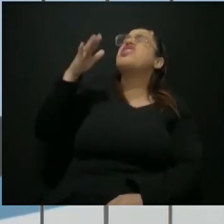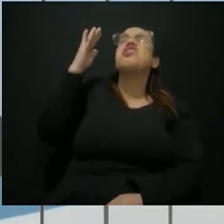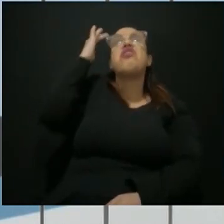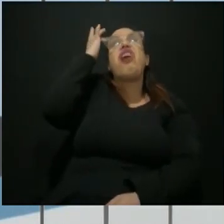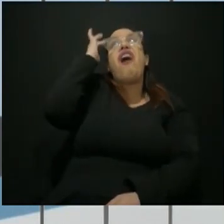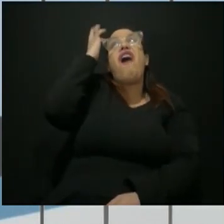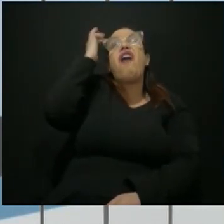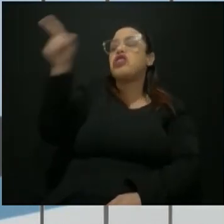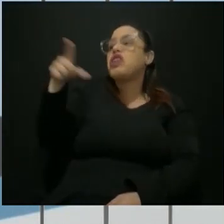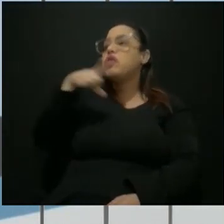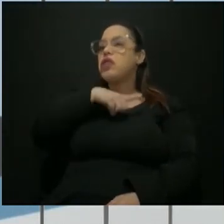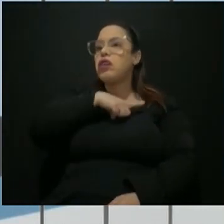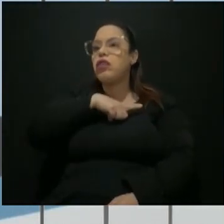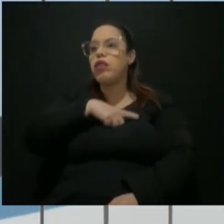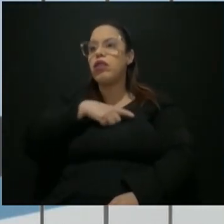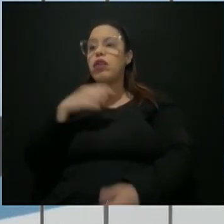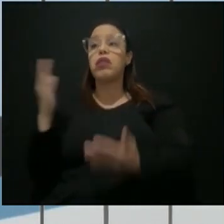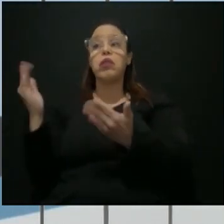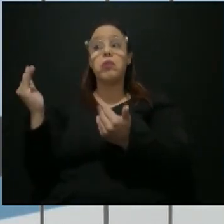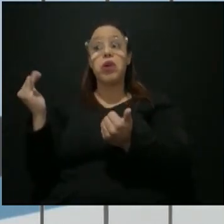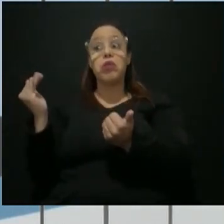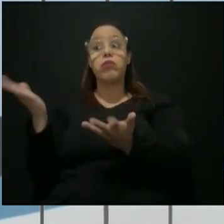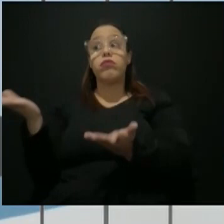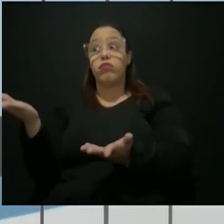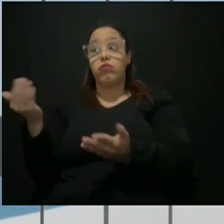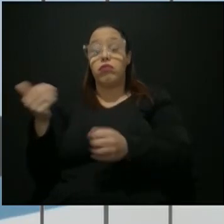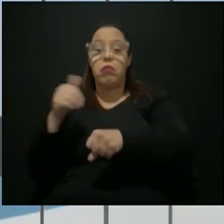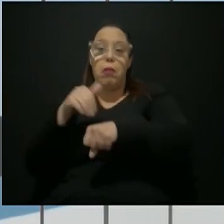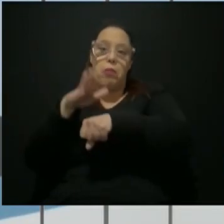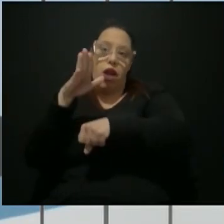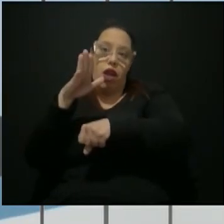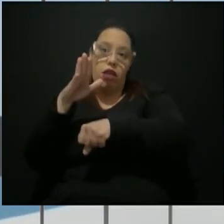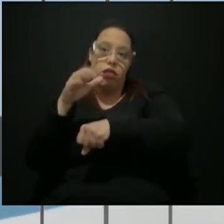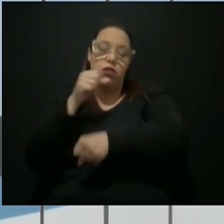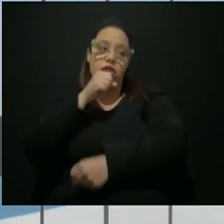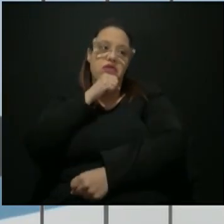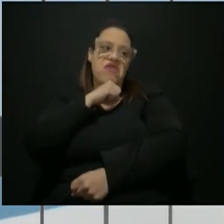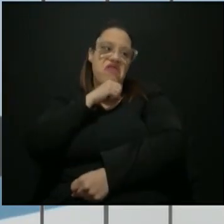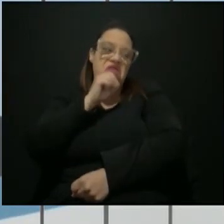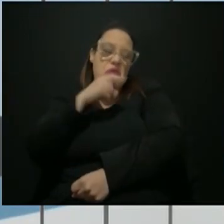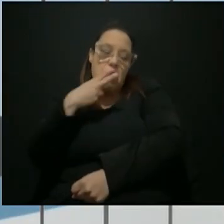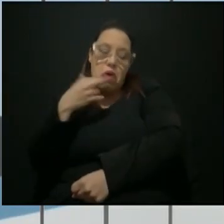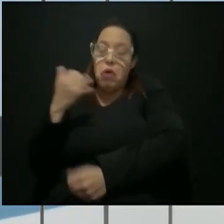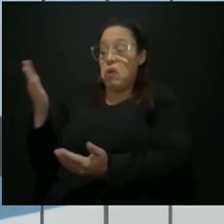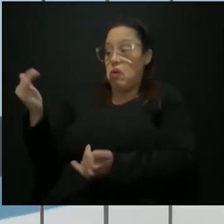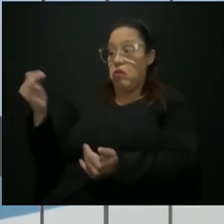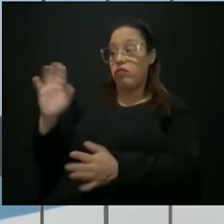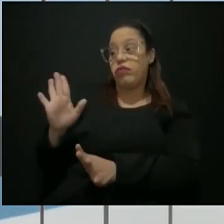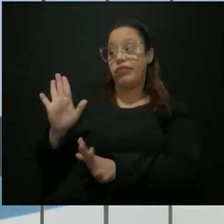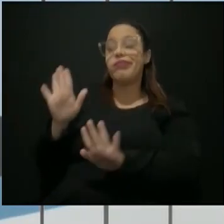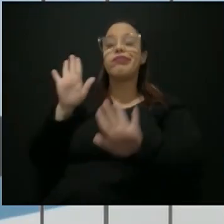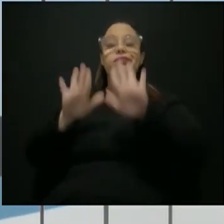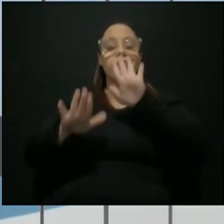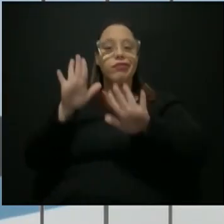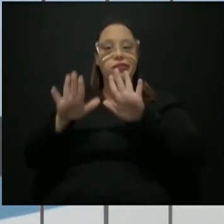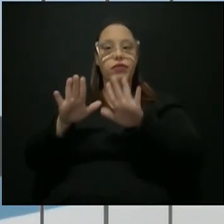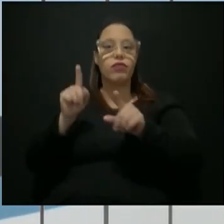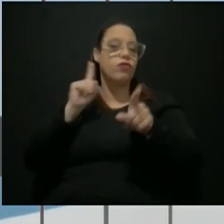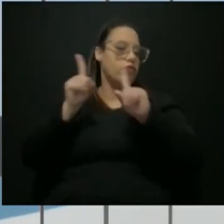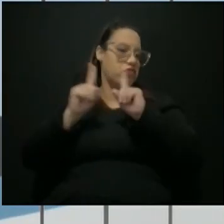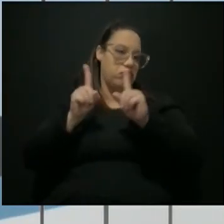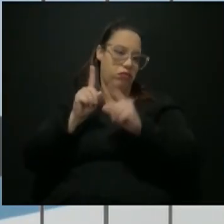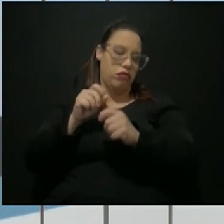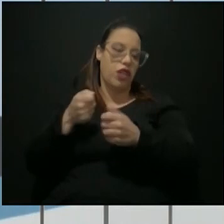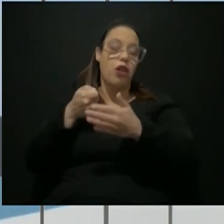acham que são mais novas, às vezes acham que são mais velhas, depende da condição de saúde. Também é uma medida interessante, mas não foi essa medida que eu mais explorei na